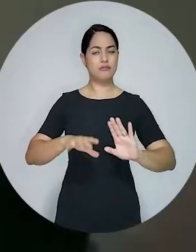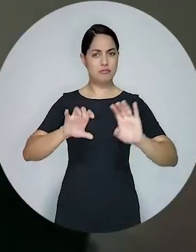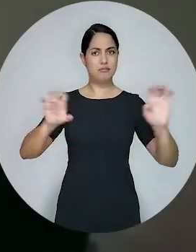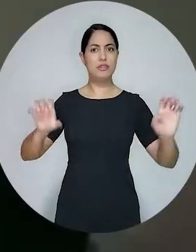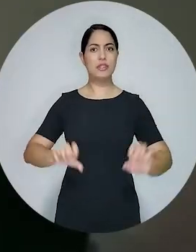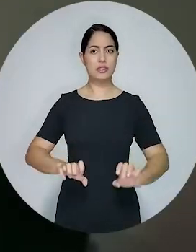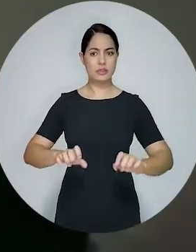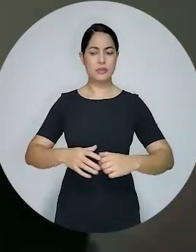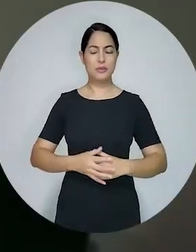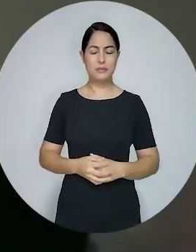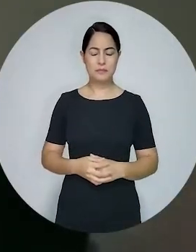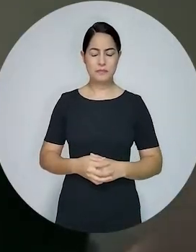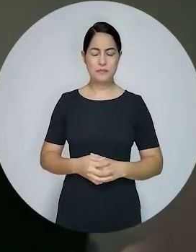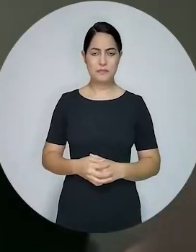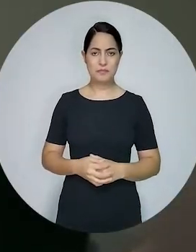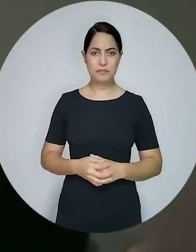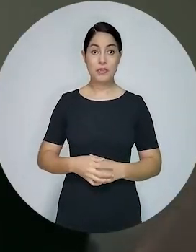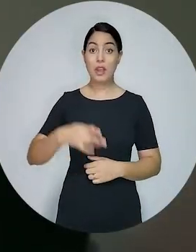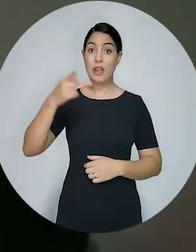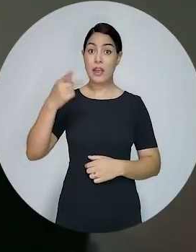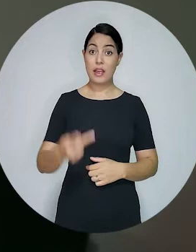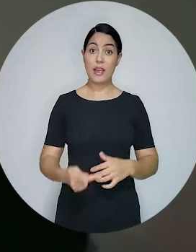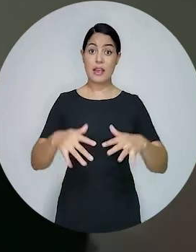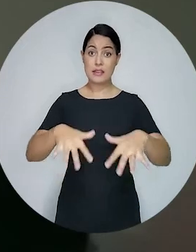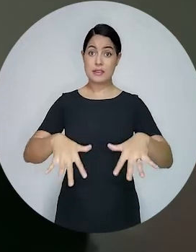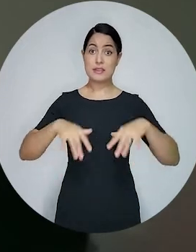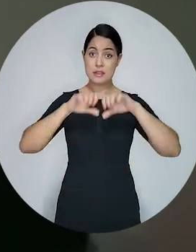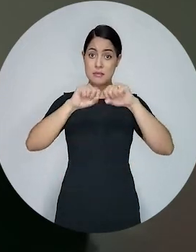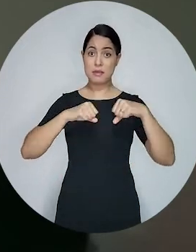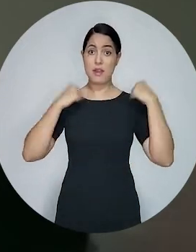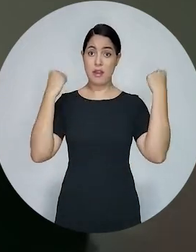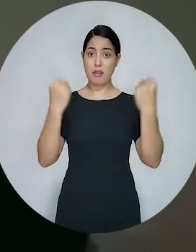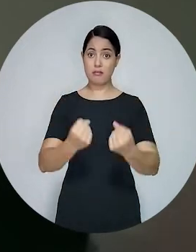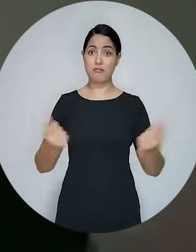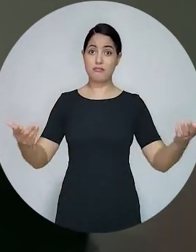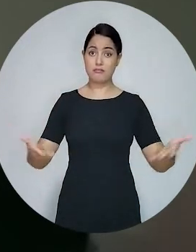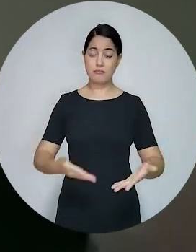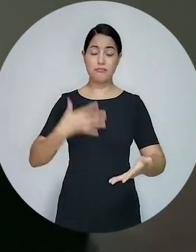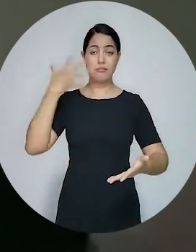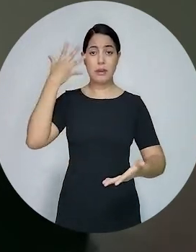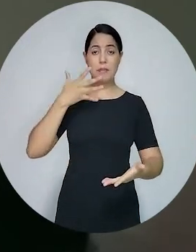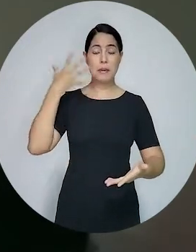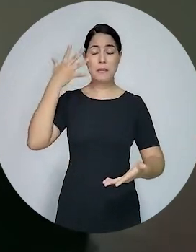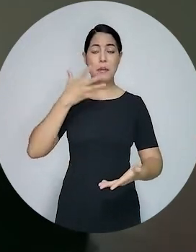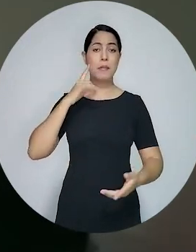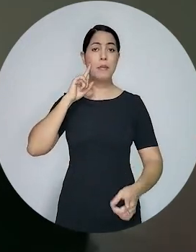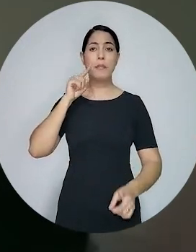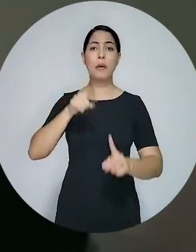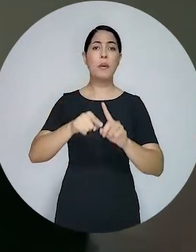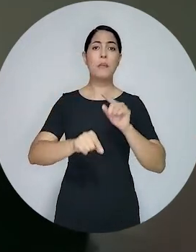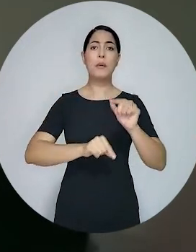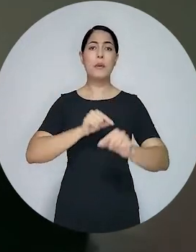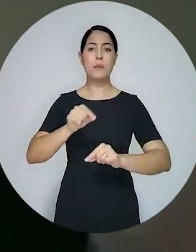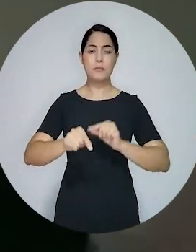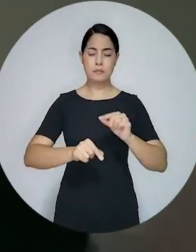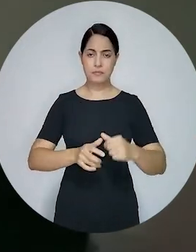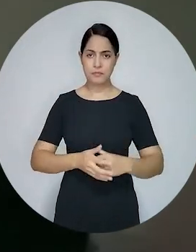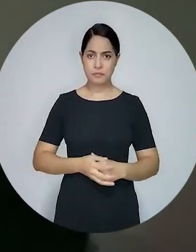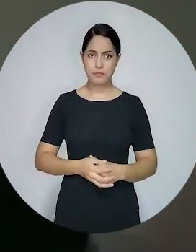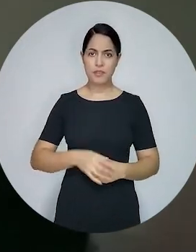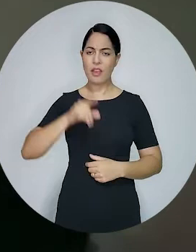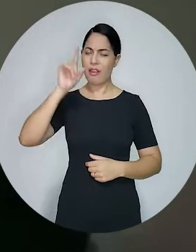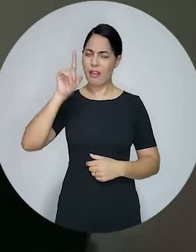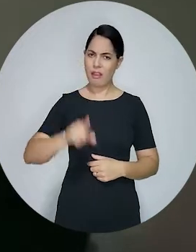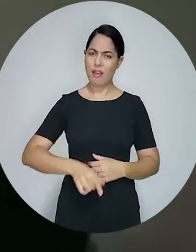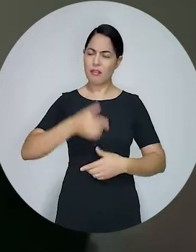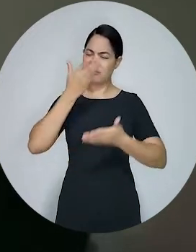seminário visa proporcionar um debate sobre a hermenêutica